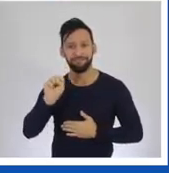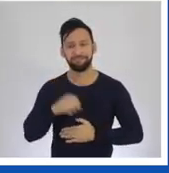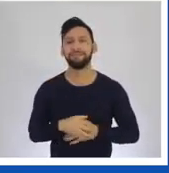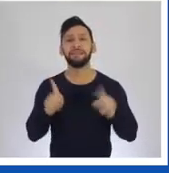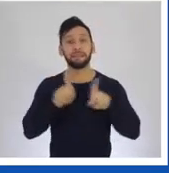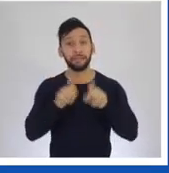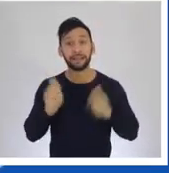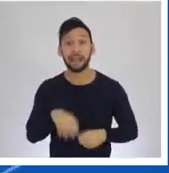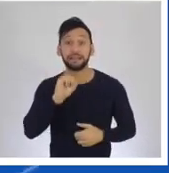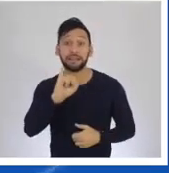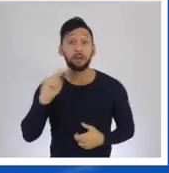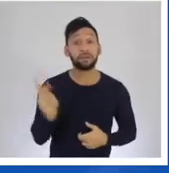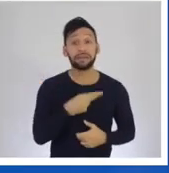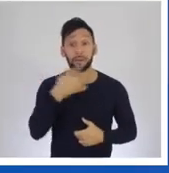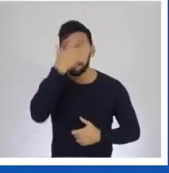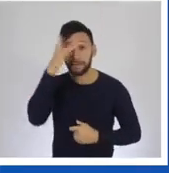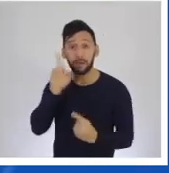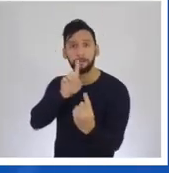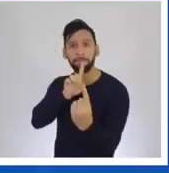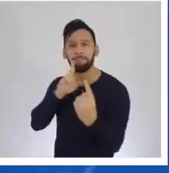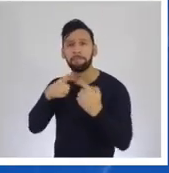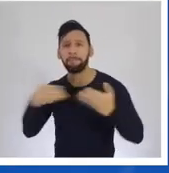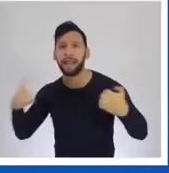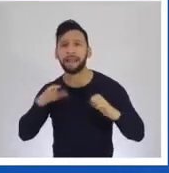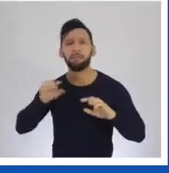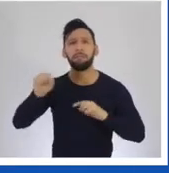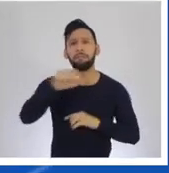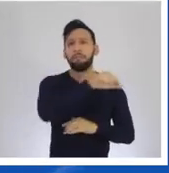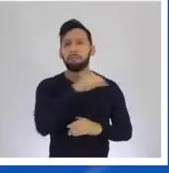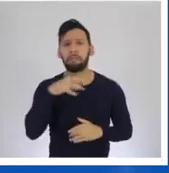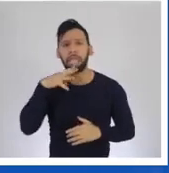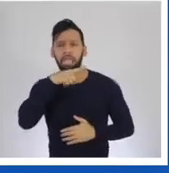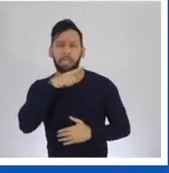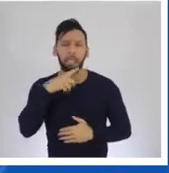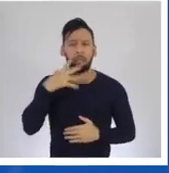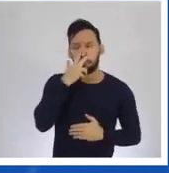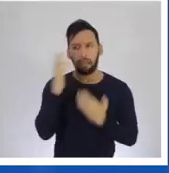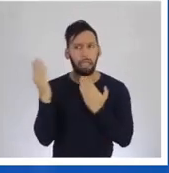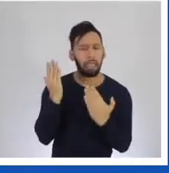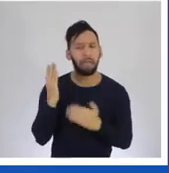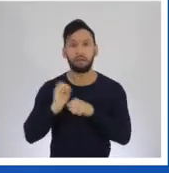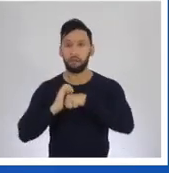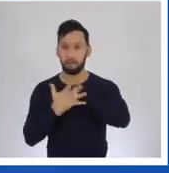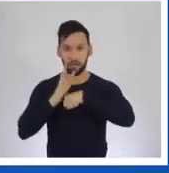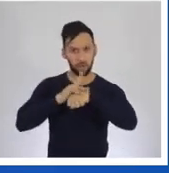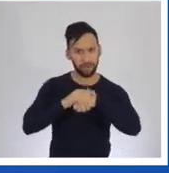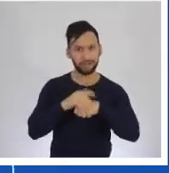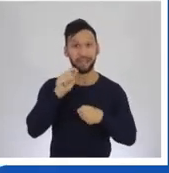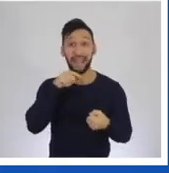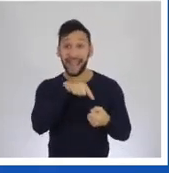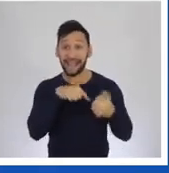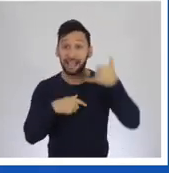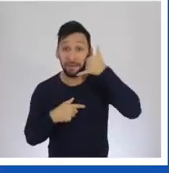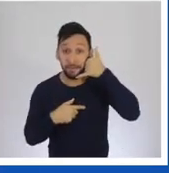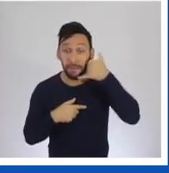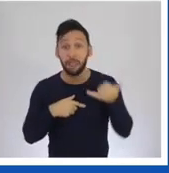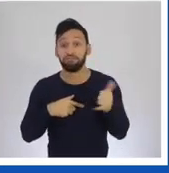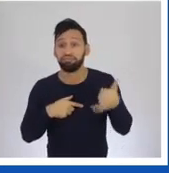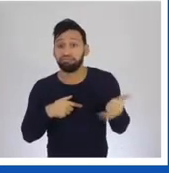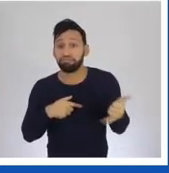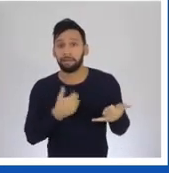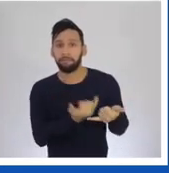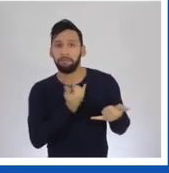E ainda ser notificado caso tenha contato próximo com alguém suspeito de estar com a doença do novo coronavírus. Basta